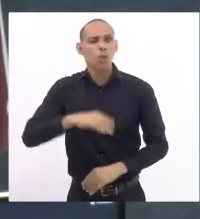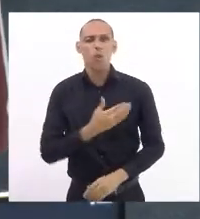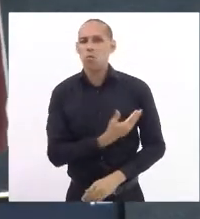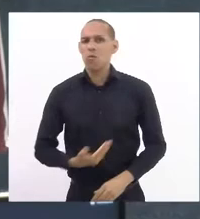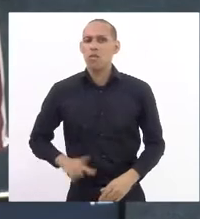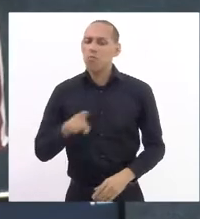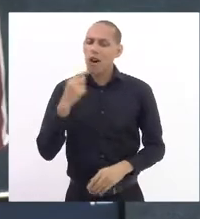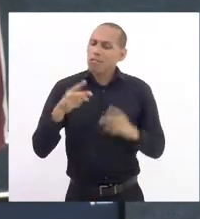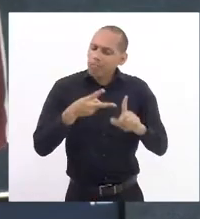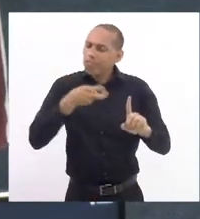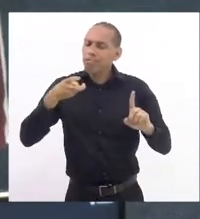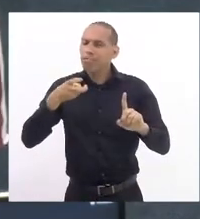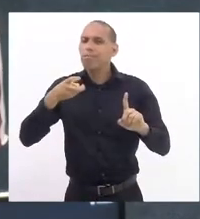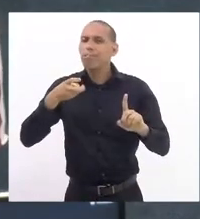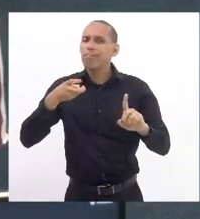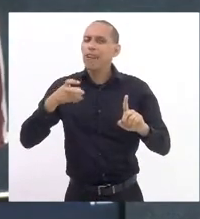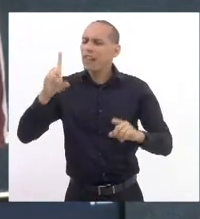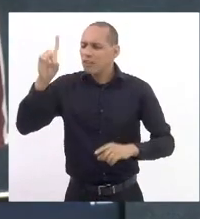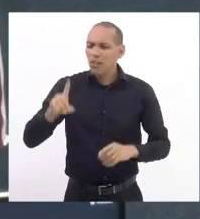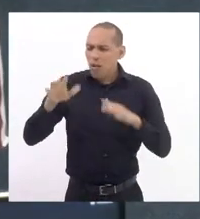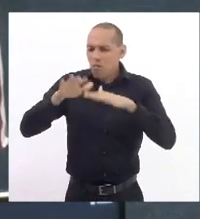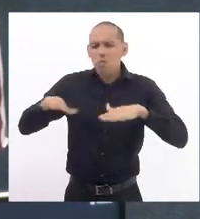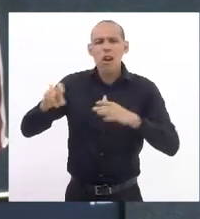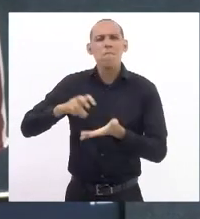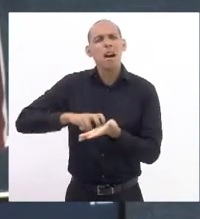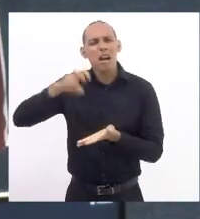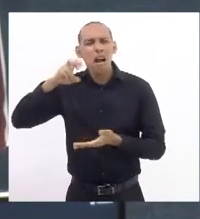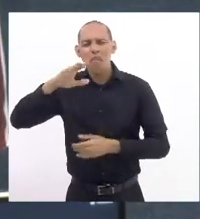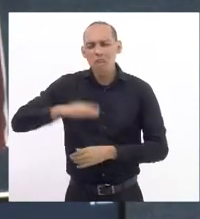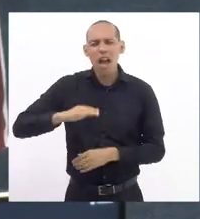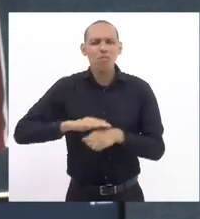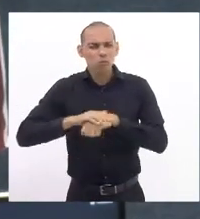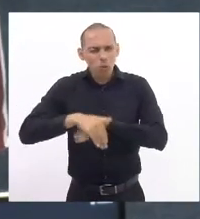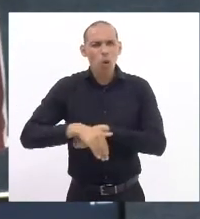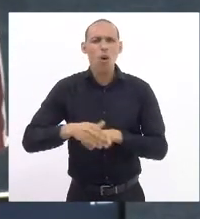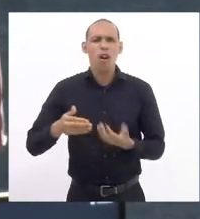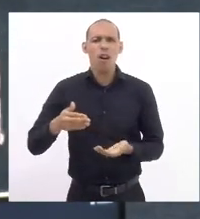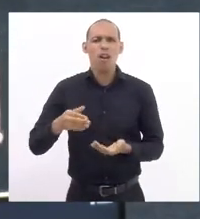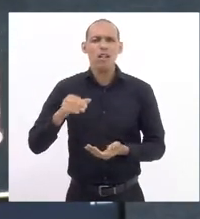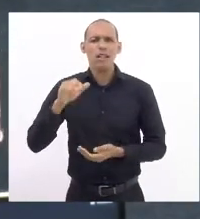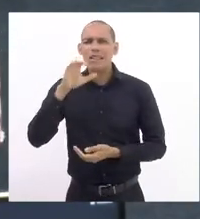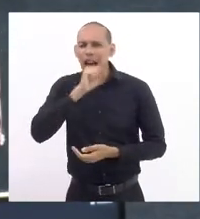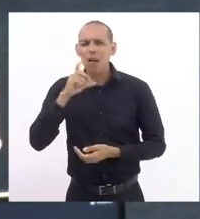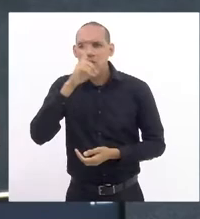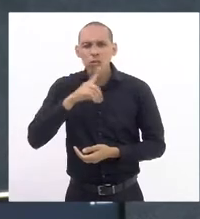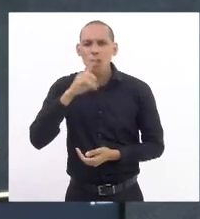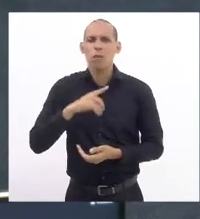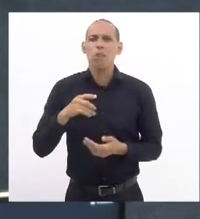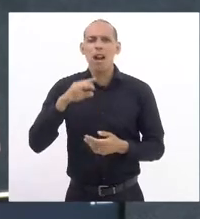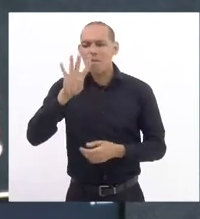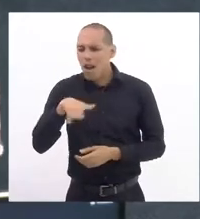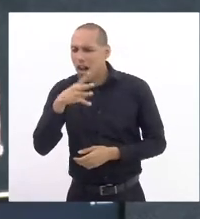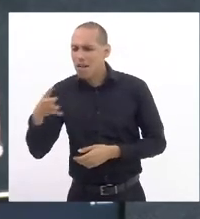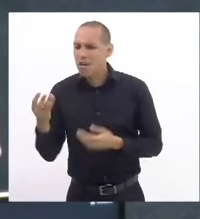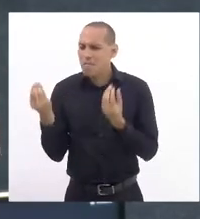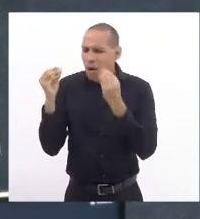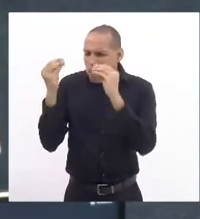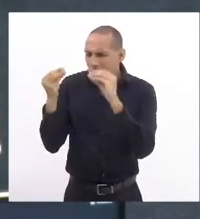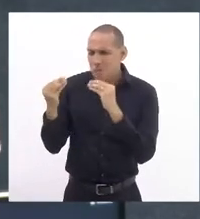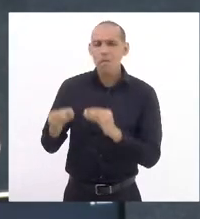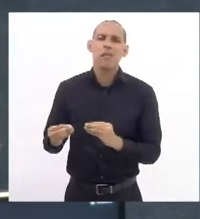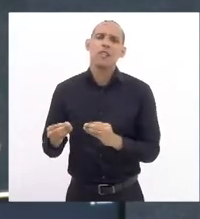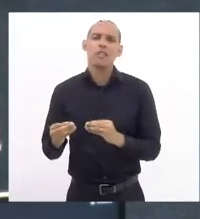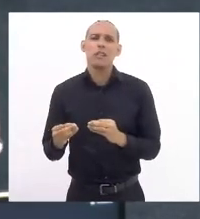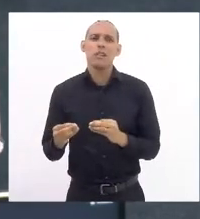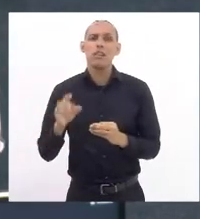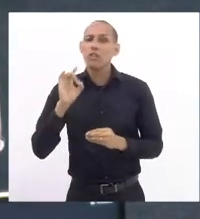que reconhecer diretores que ficam de manhã, de tarde, de noite, fim de semana trabalhando, preenchendo planilhas, preenchendo relatórios. Então, é